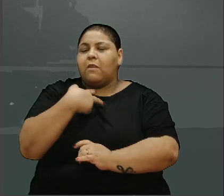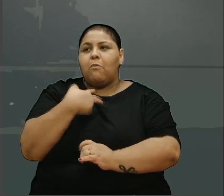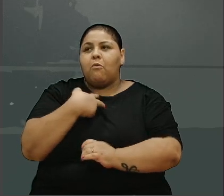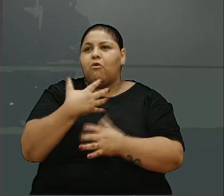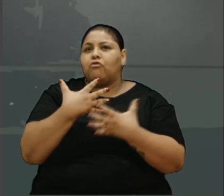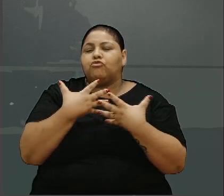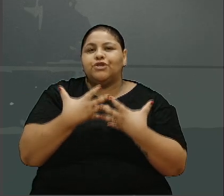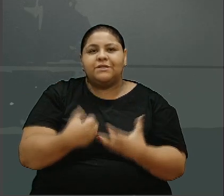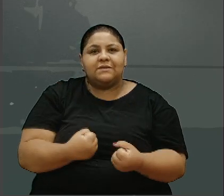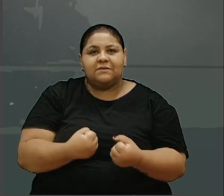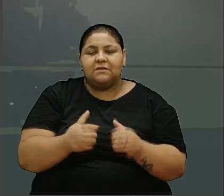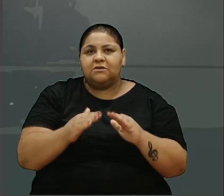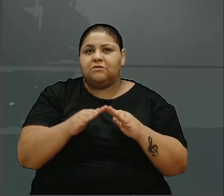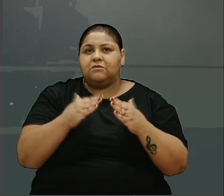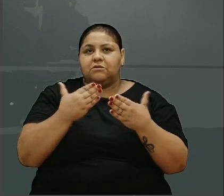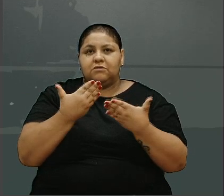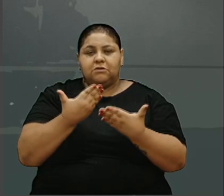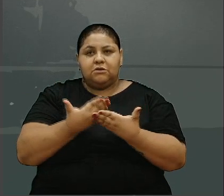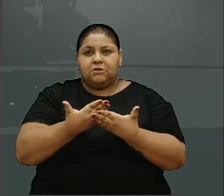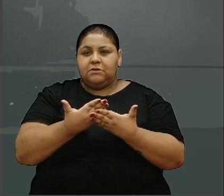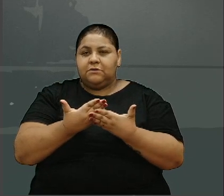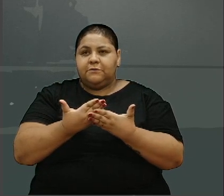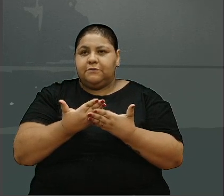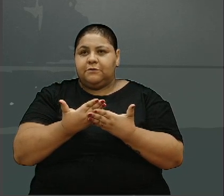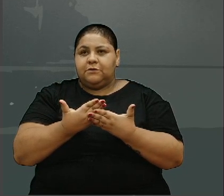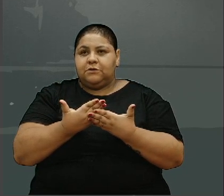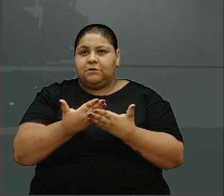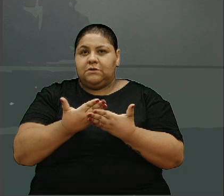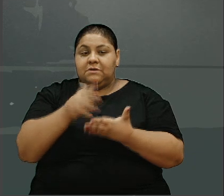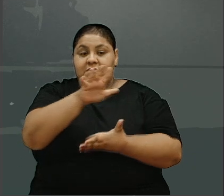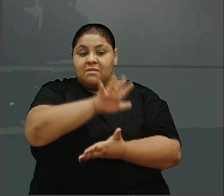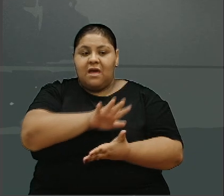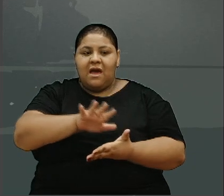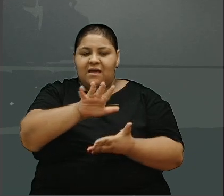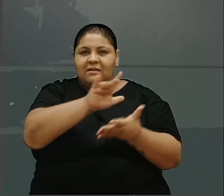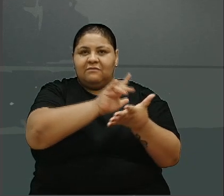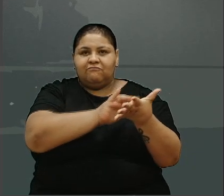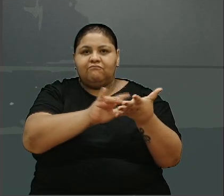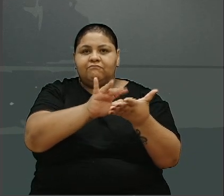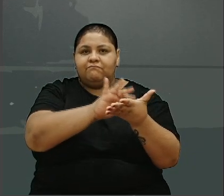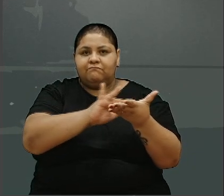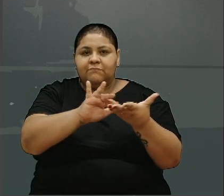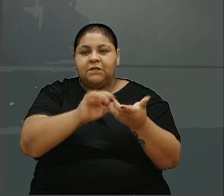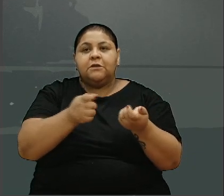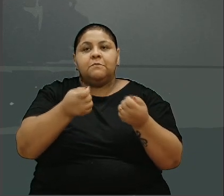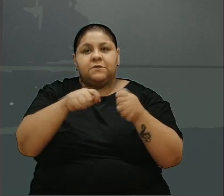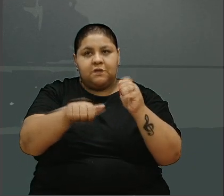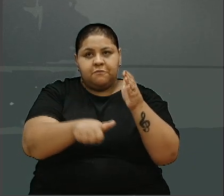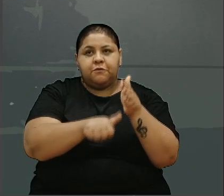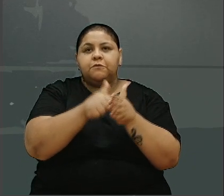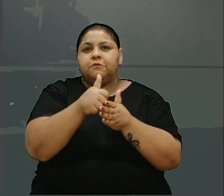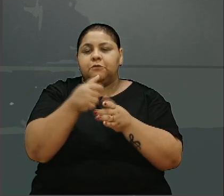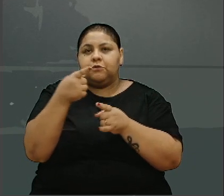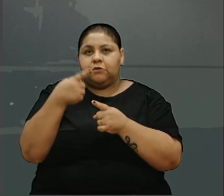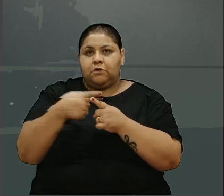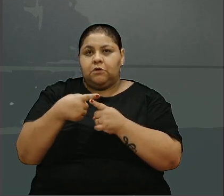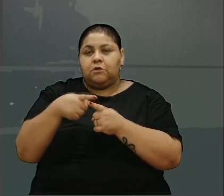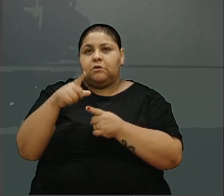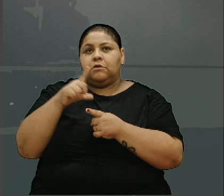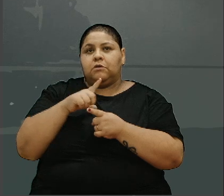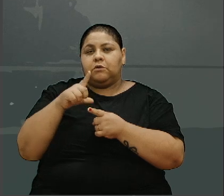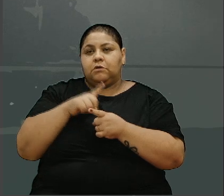não estejam no meio digital. Então, nós vamos ter que apurar isso, porque nós vamos ter